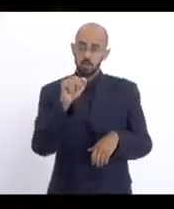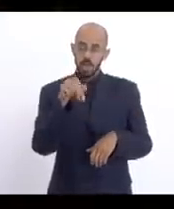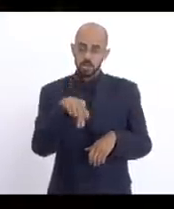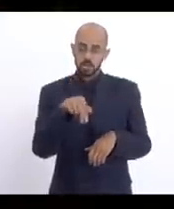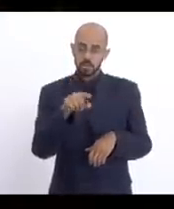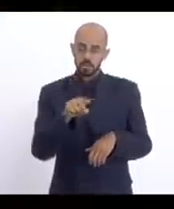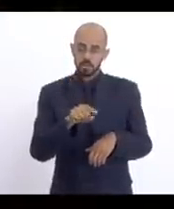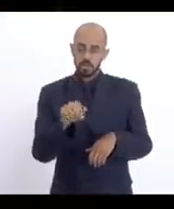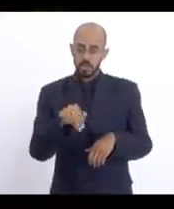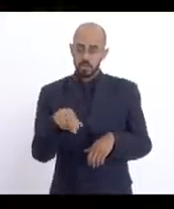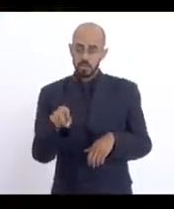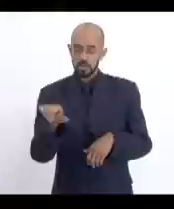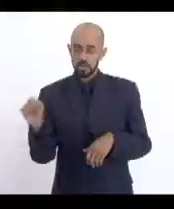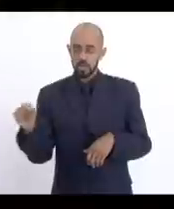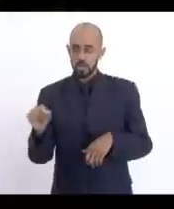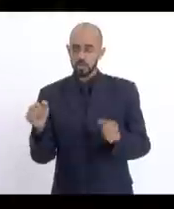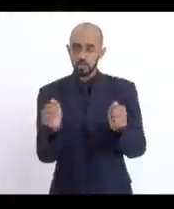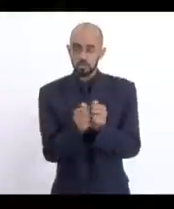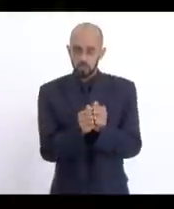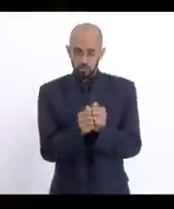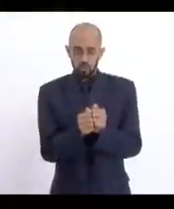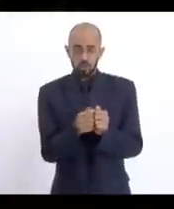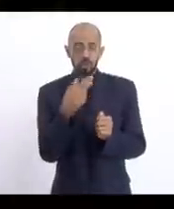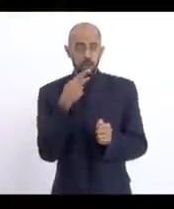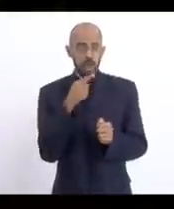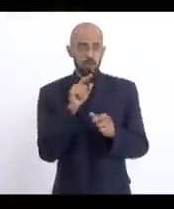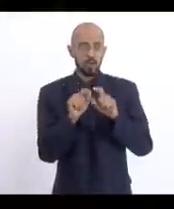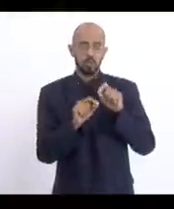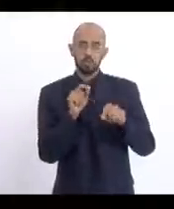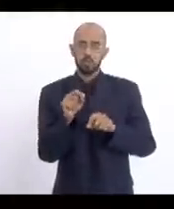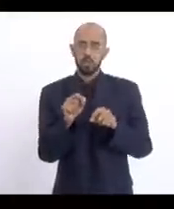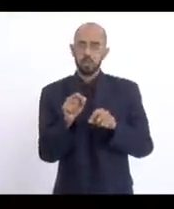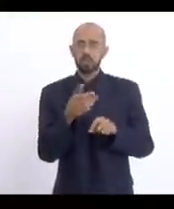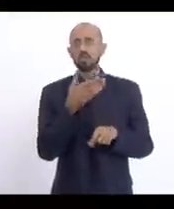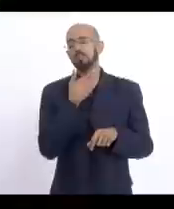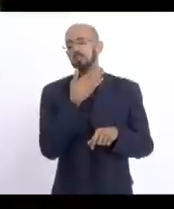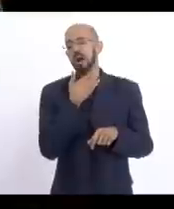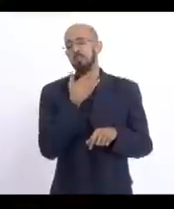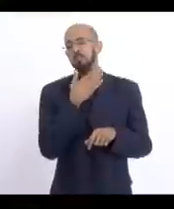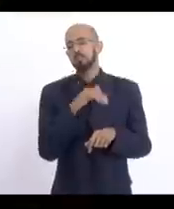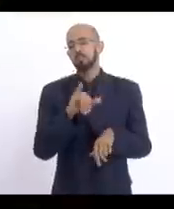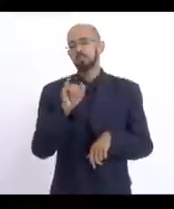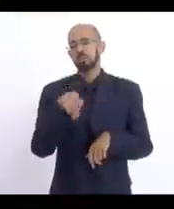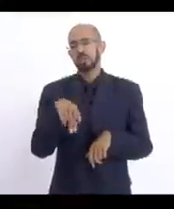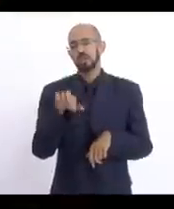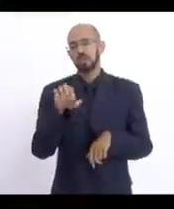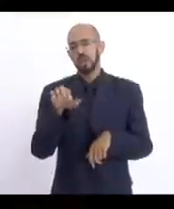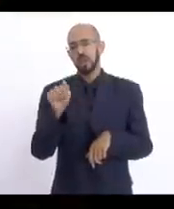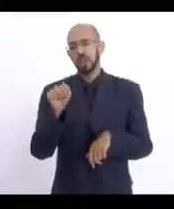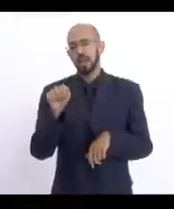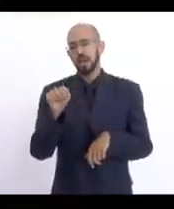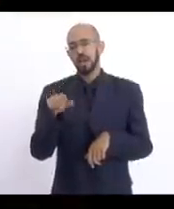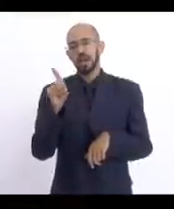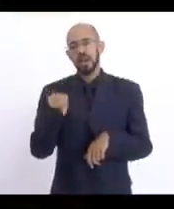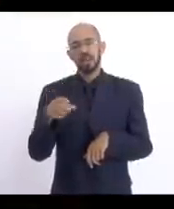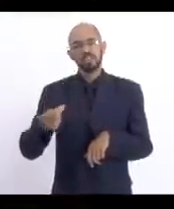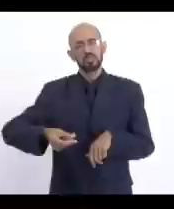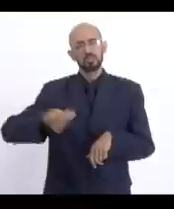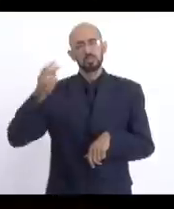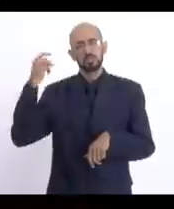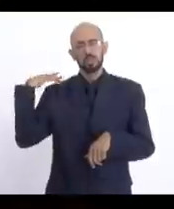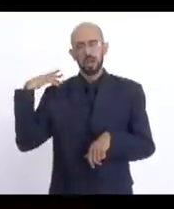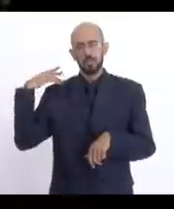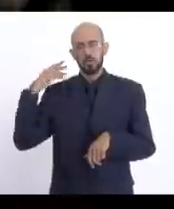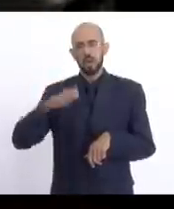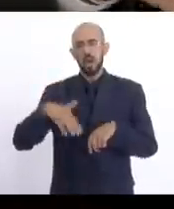disso, que dizia o seguinte, esse papo do INEA é antigo, entendeu? A